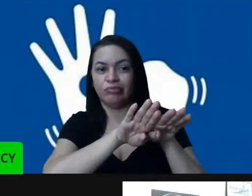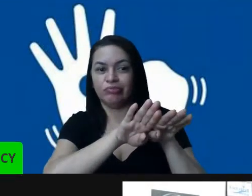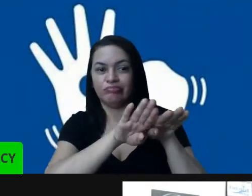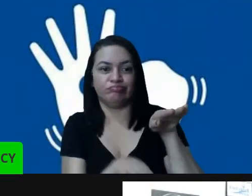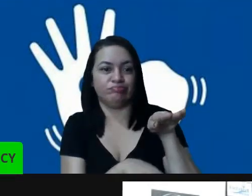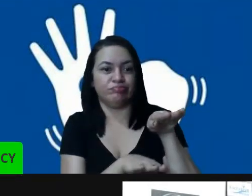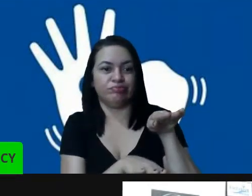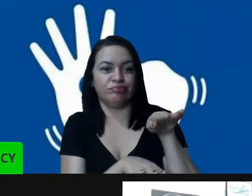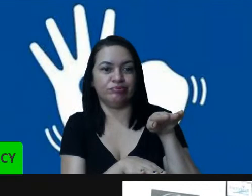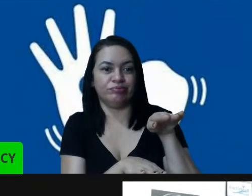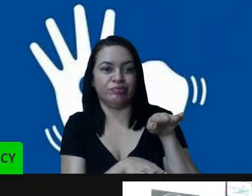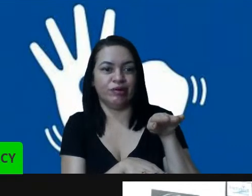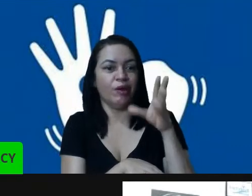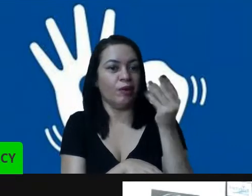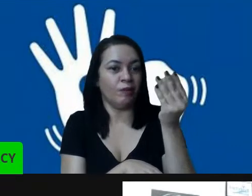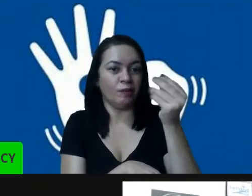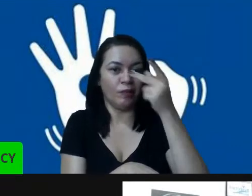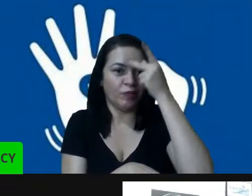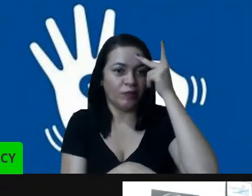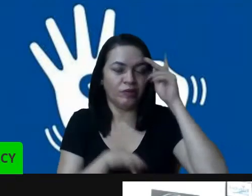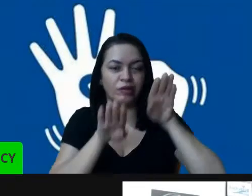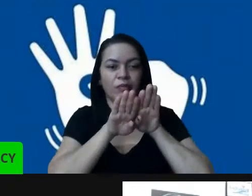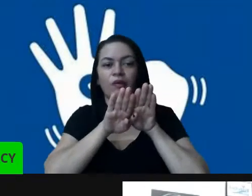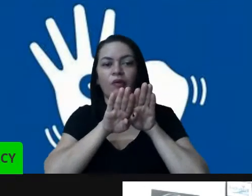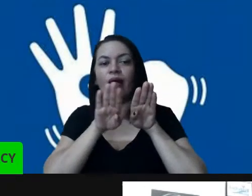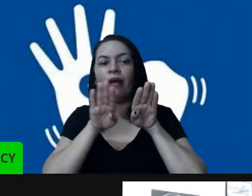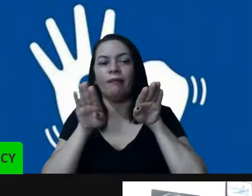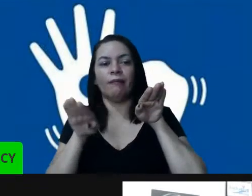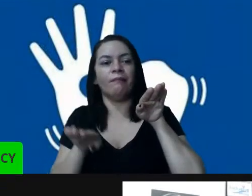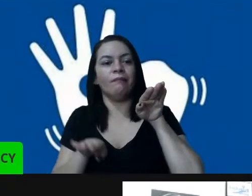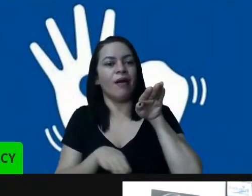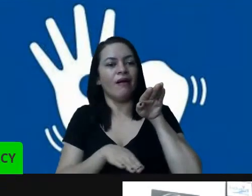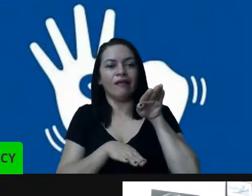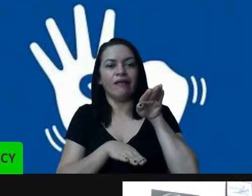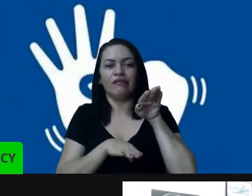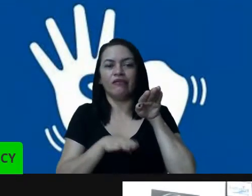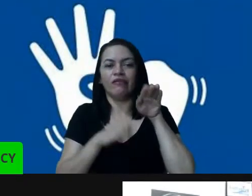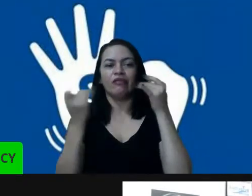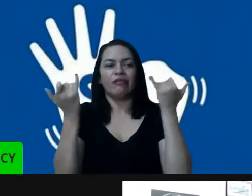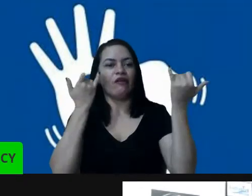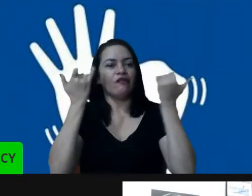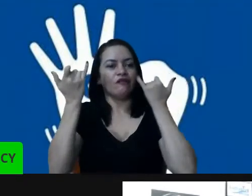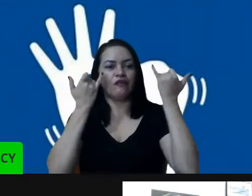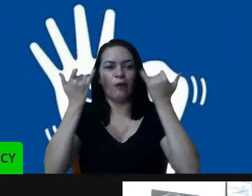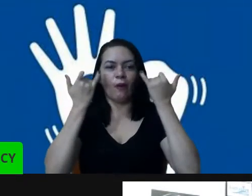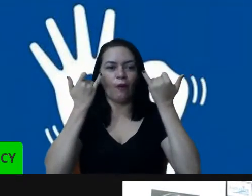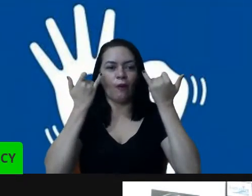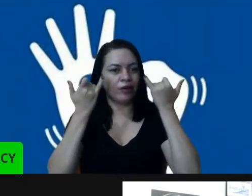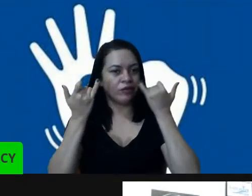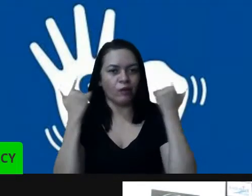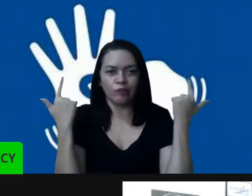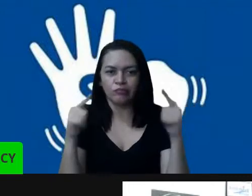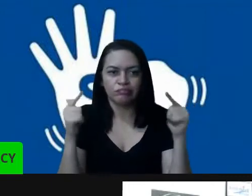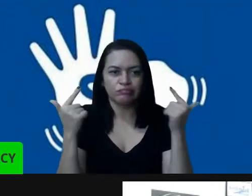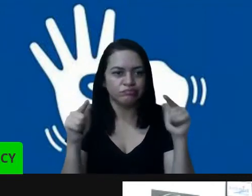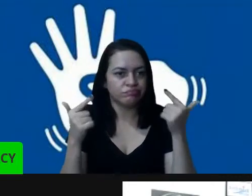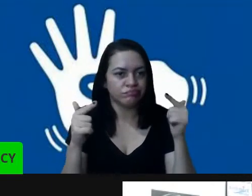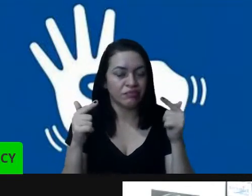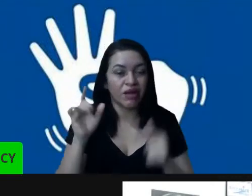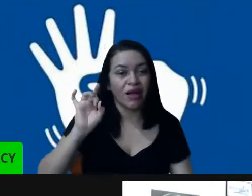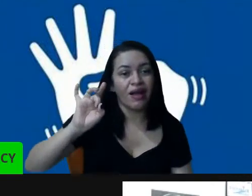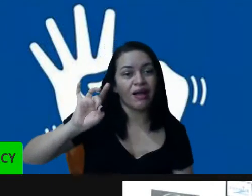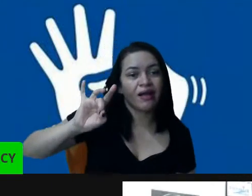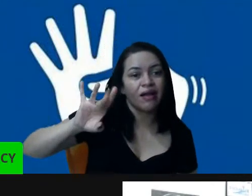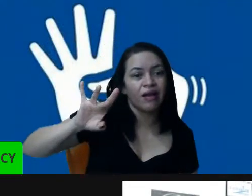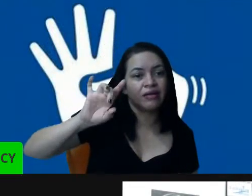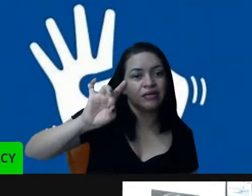à margem da informação, à margem de diversas coisas, cabe a cada um de nós sermos